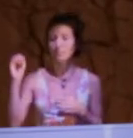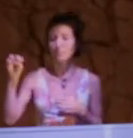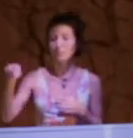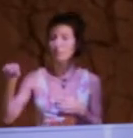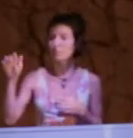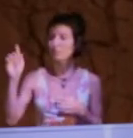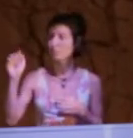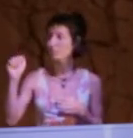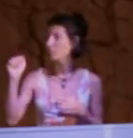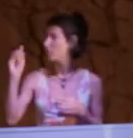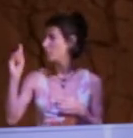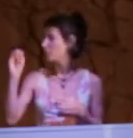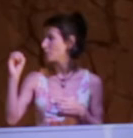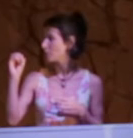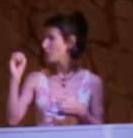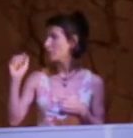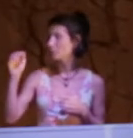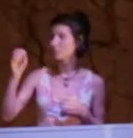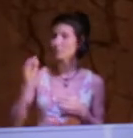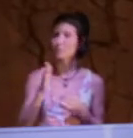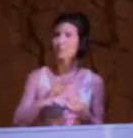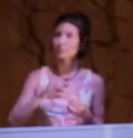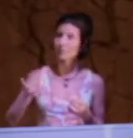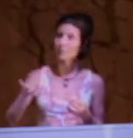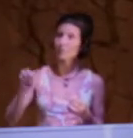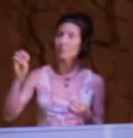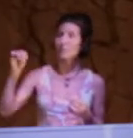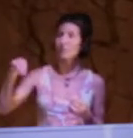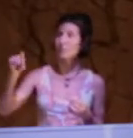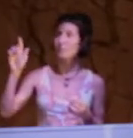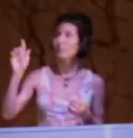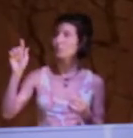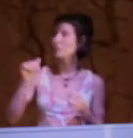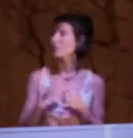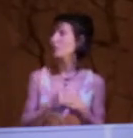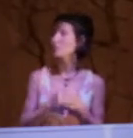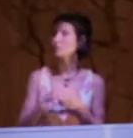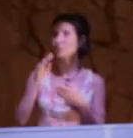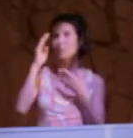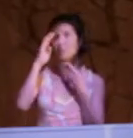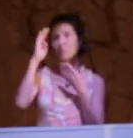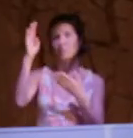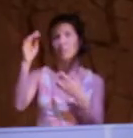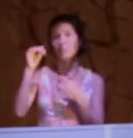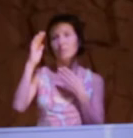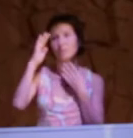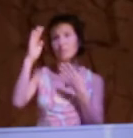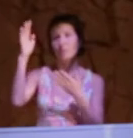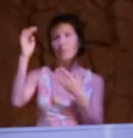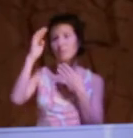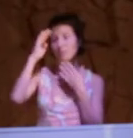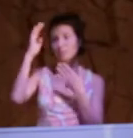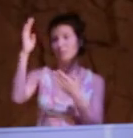identifiquei. Então, é um salve Nossa Senhora do Rosário, salve São Benedito, né? E salve Santa Efigênia